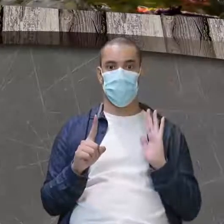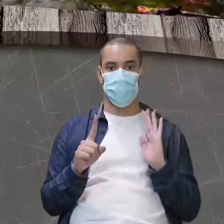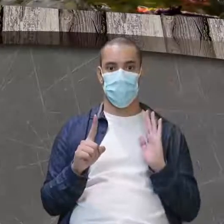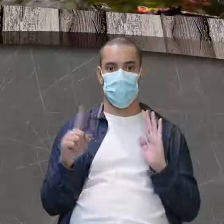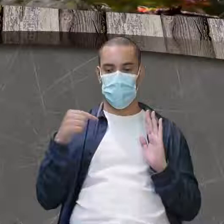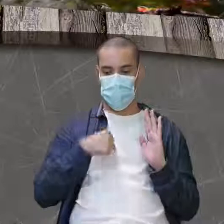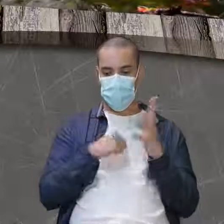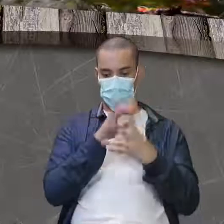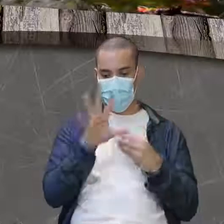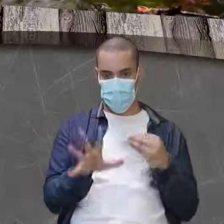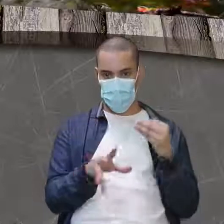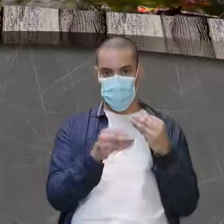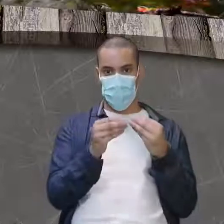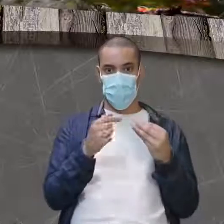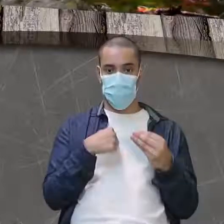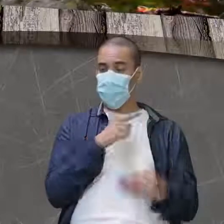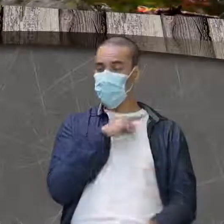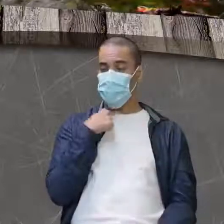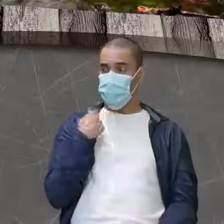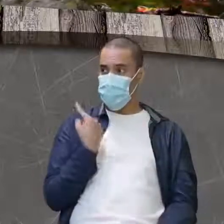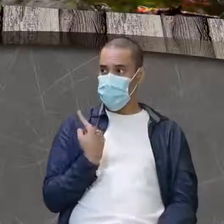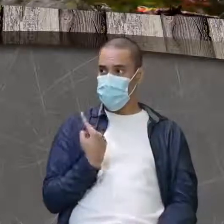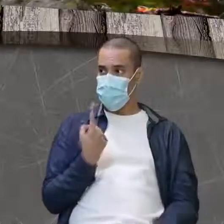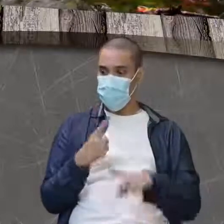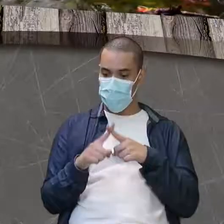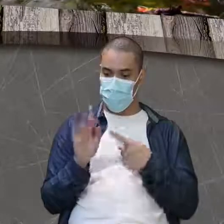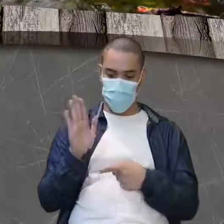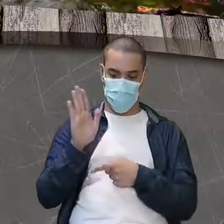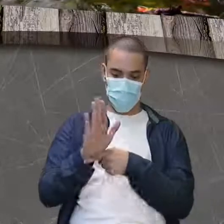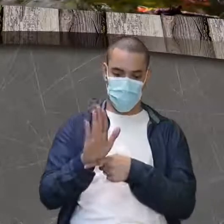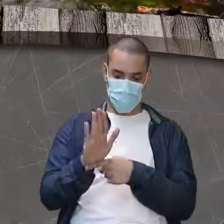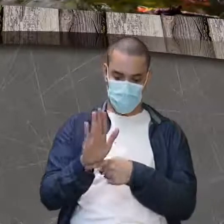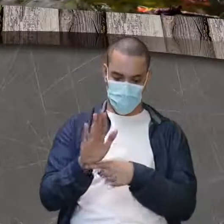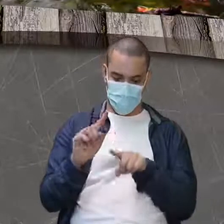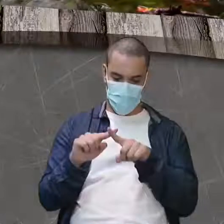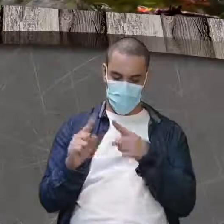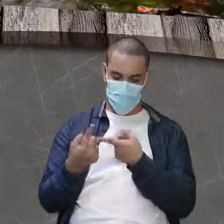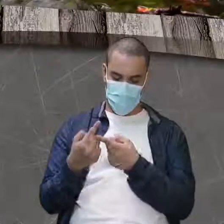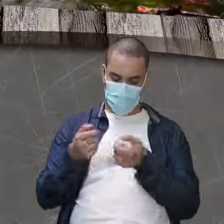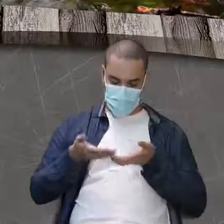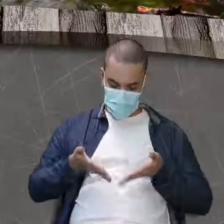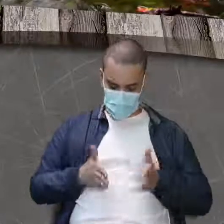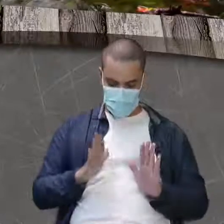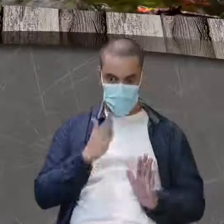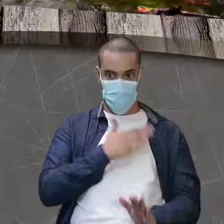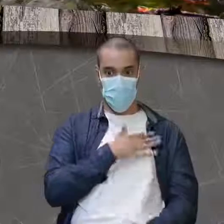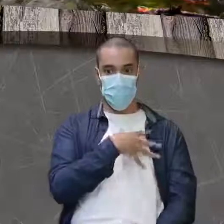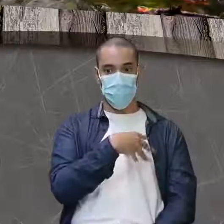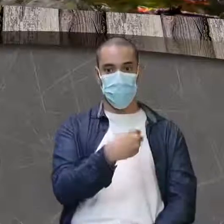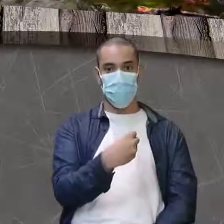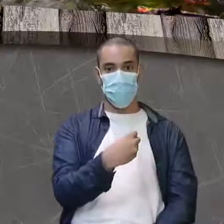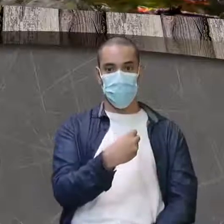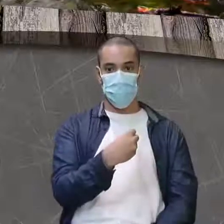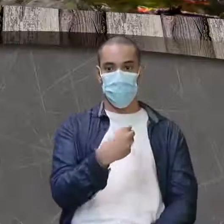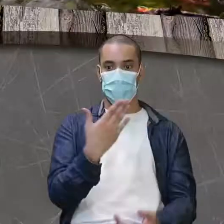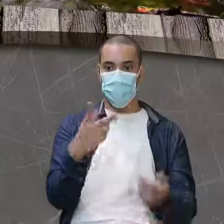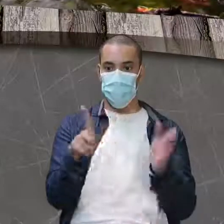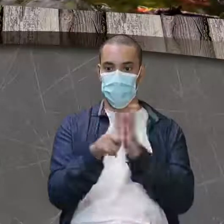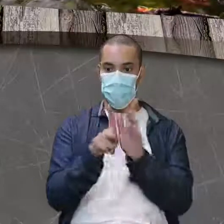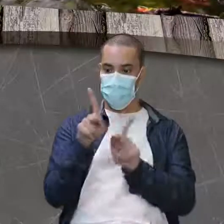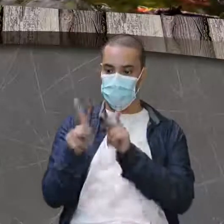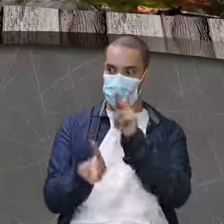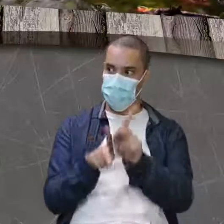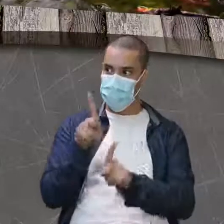Estou contribuindo, vou morrer, tudo bem, mas eu estou contribuindo para manter a população da minha